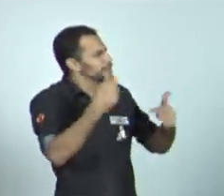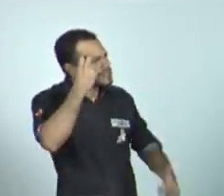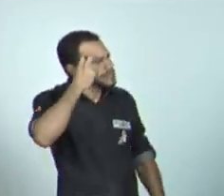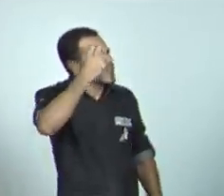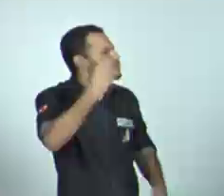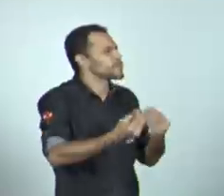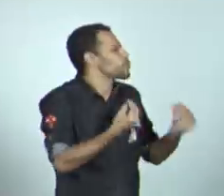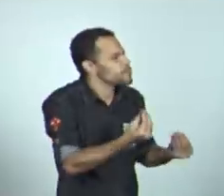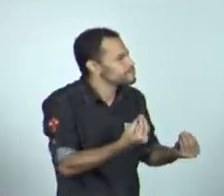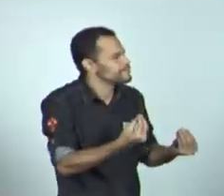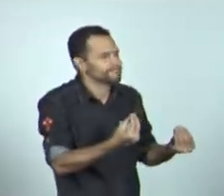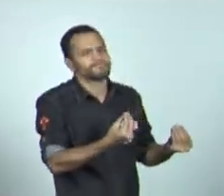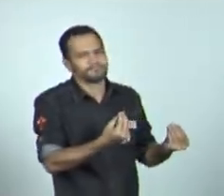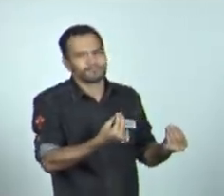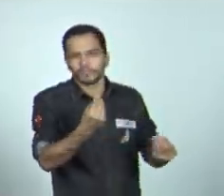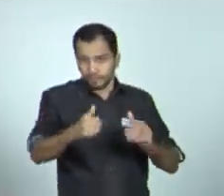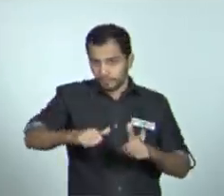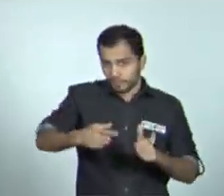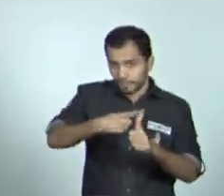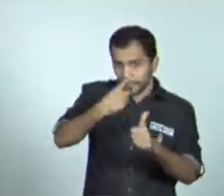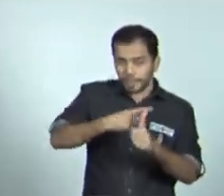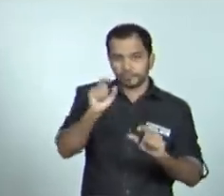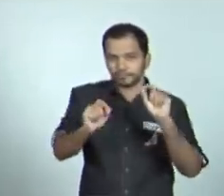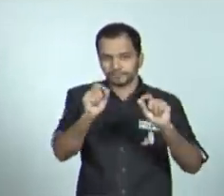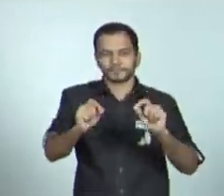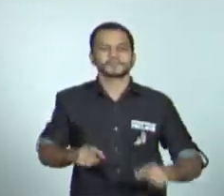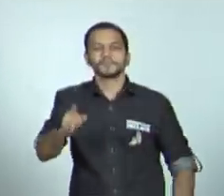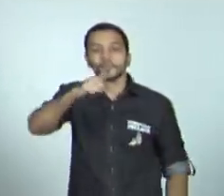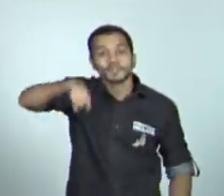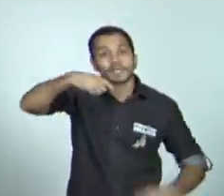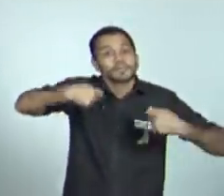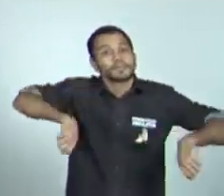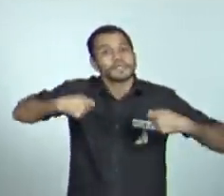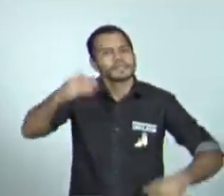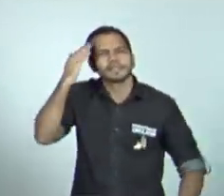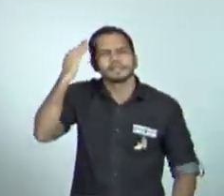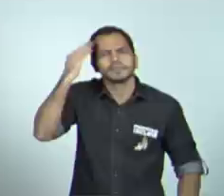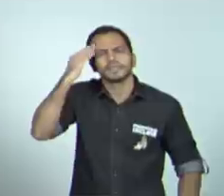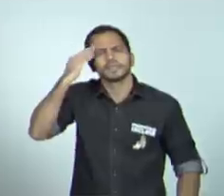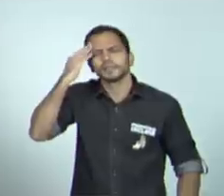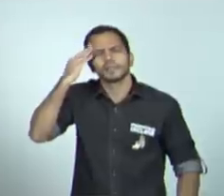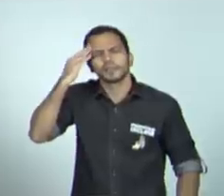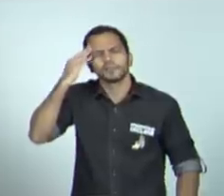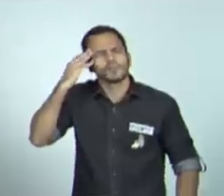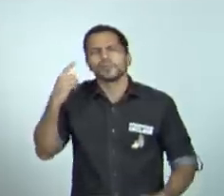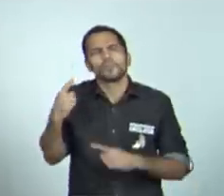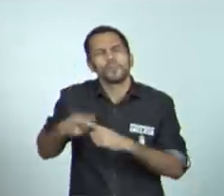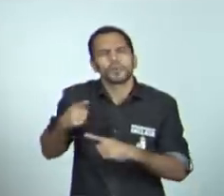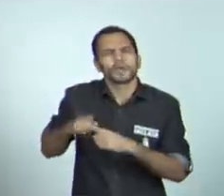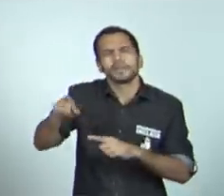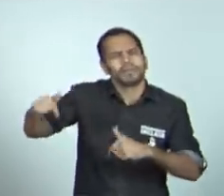vamos lá diante das ameaças primeiro procure entender o motivo para estar